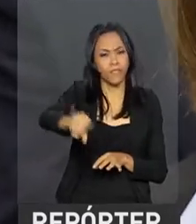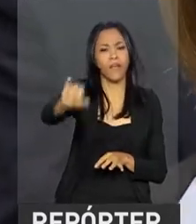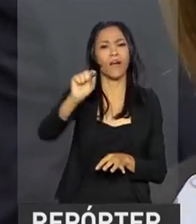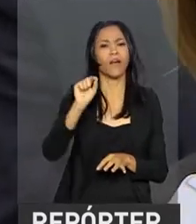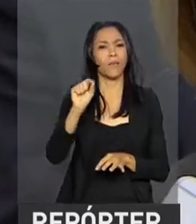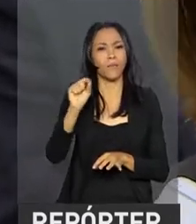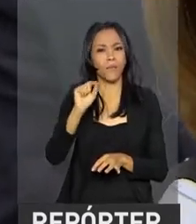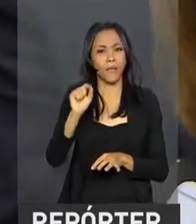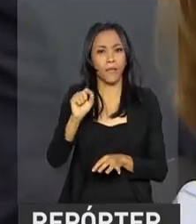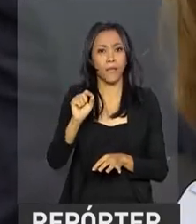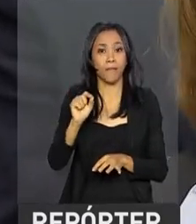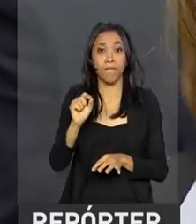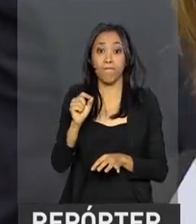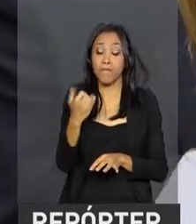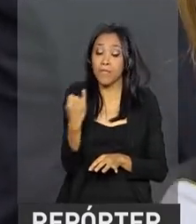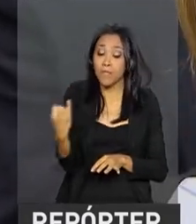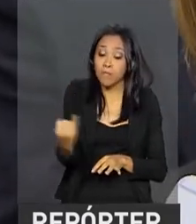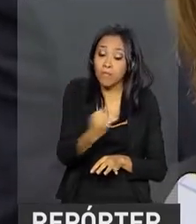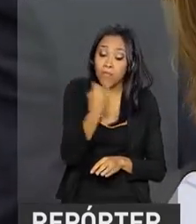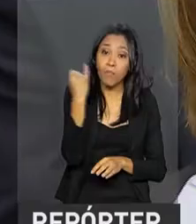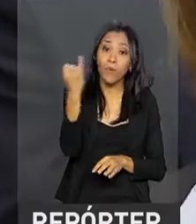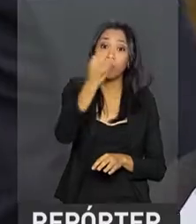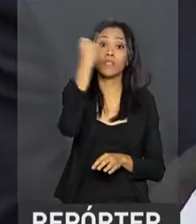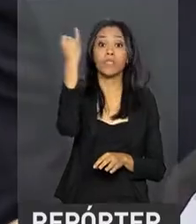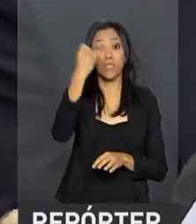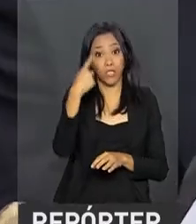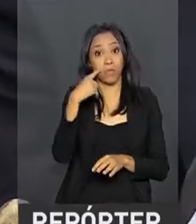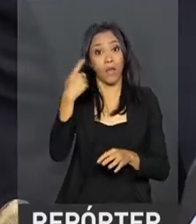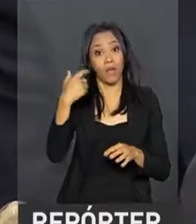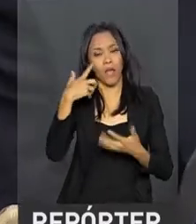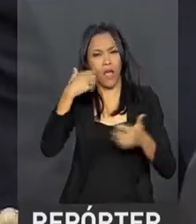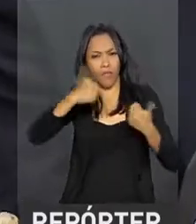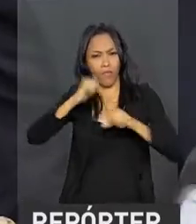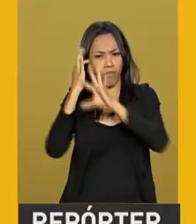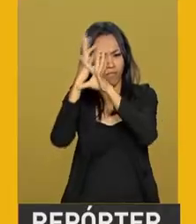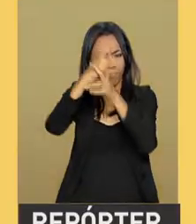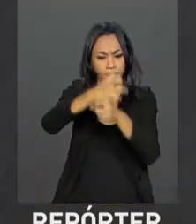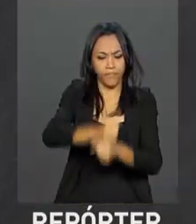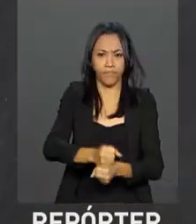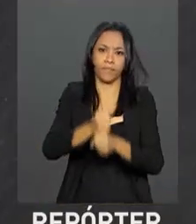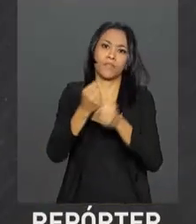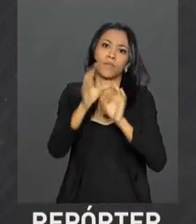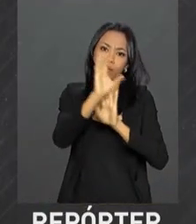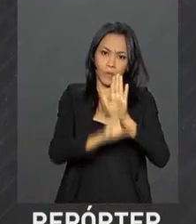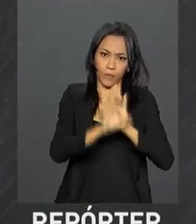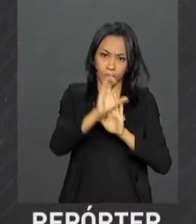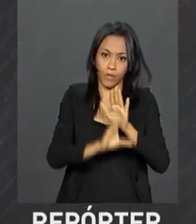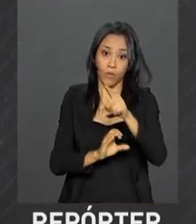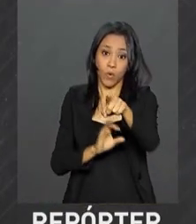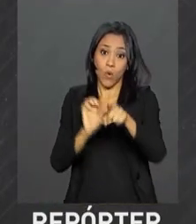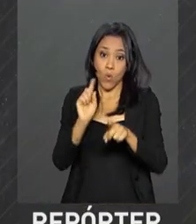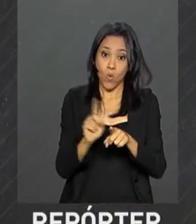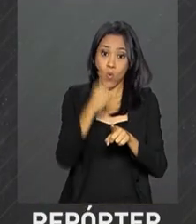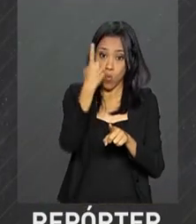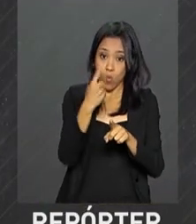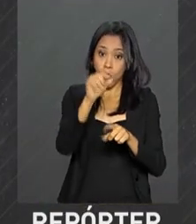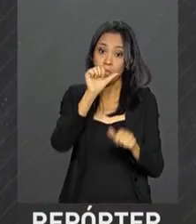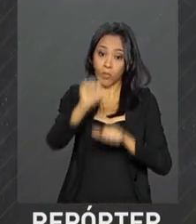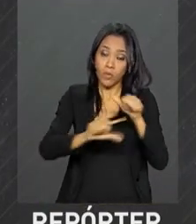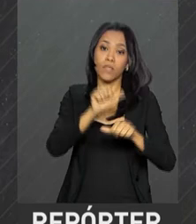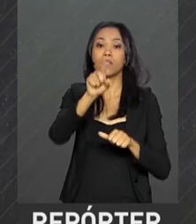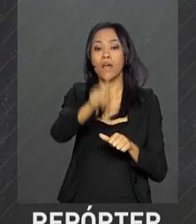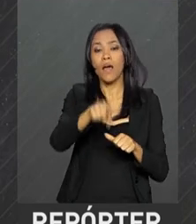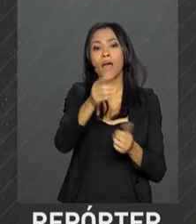um referencial muito importante para a revisão e adequação dos currículos. Uma das mudanças trazidas pela BNCC é